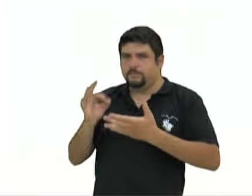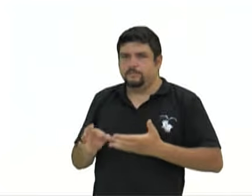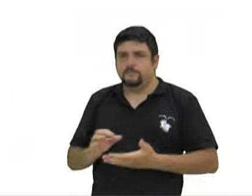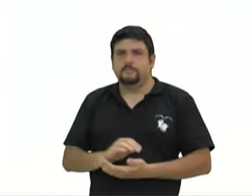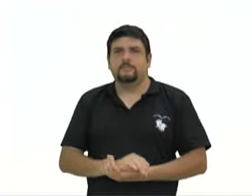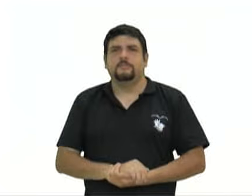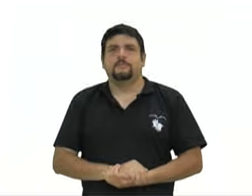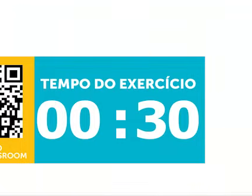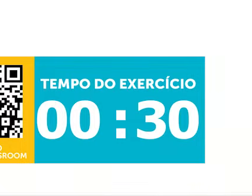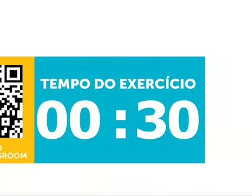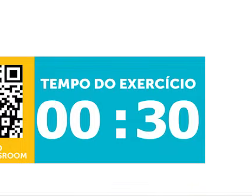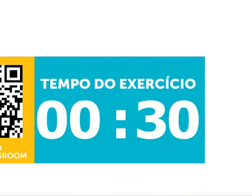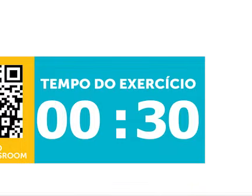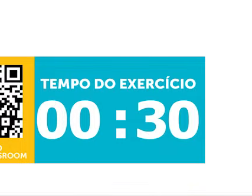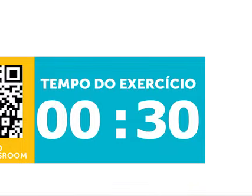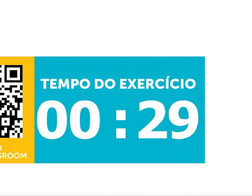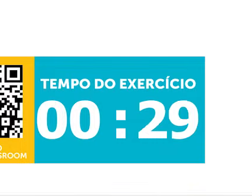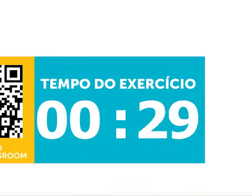fácil.